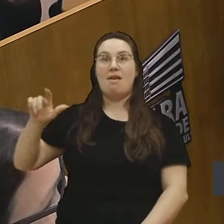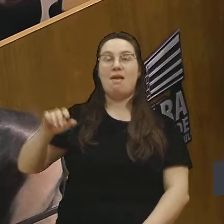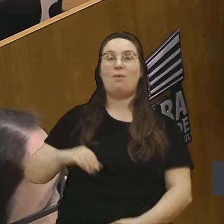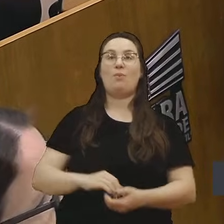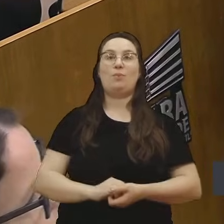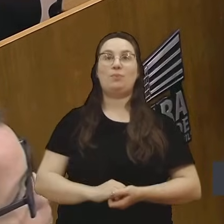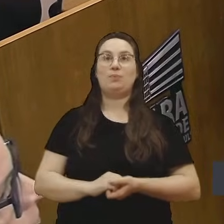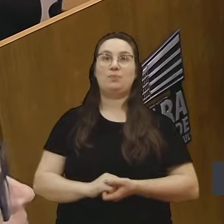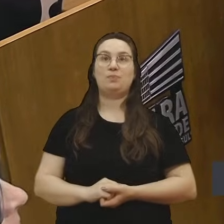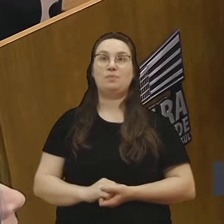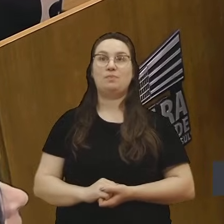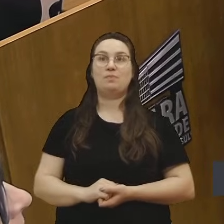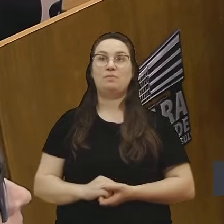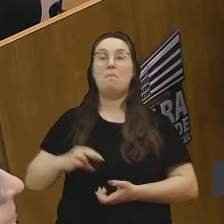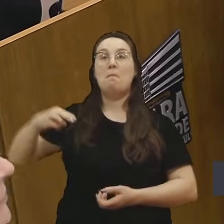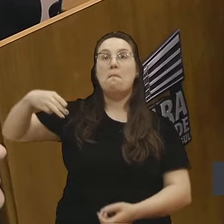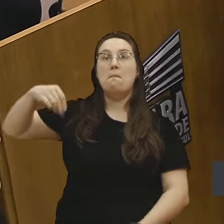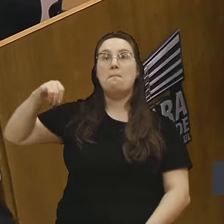Citon.